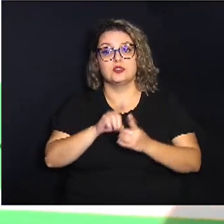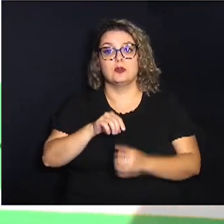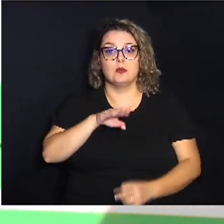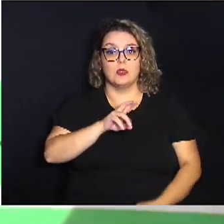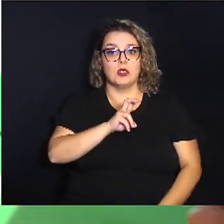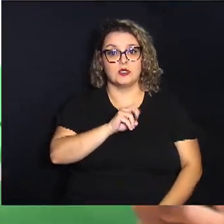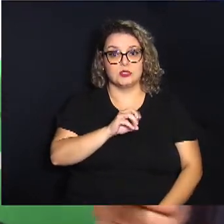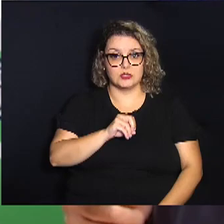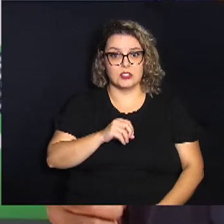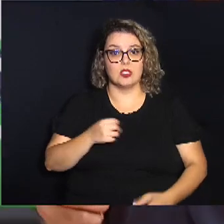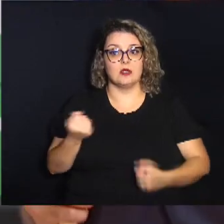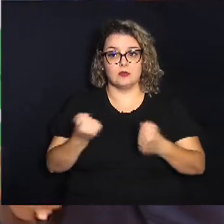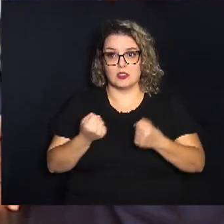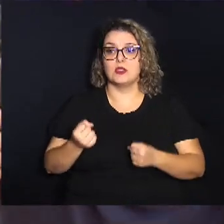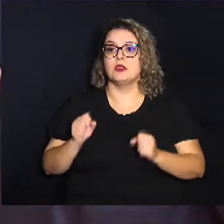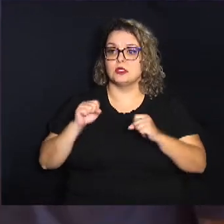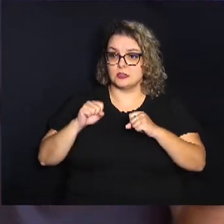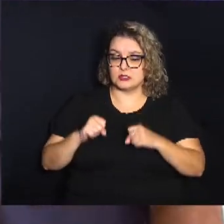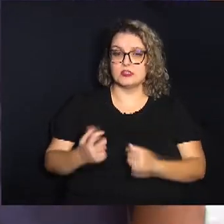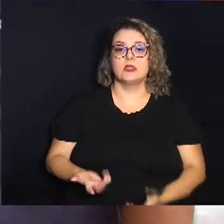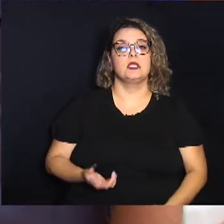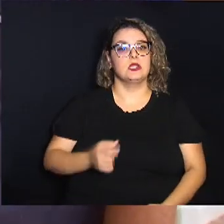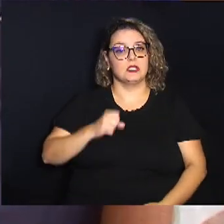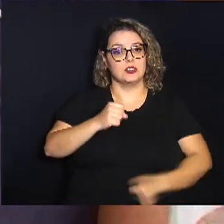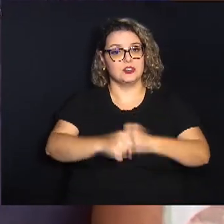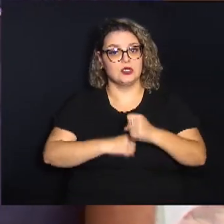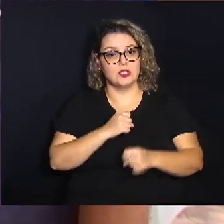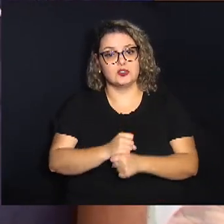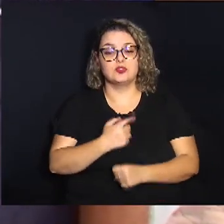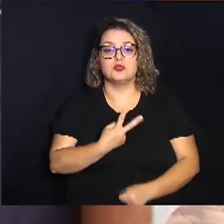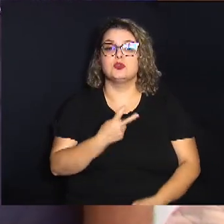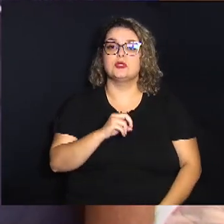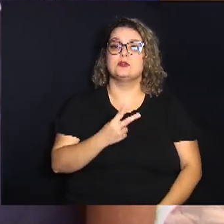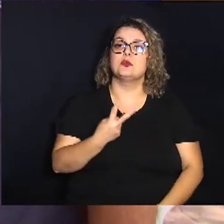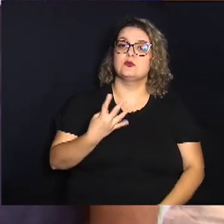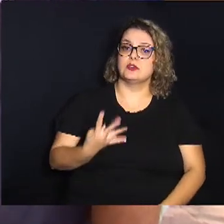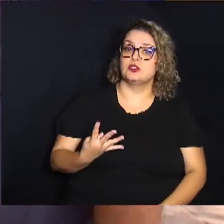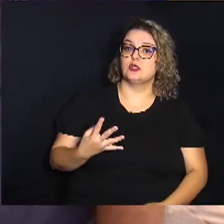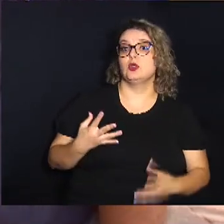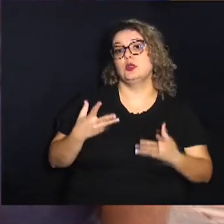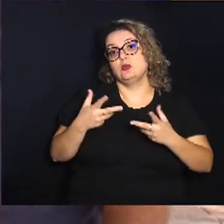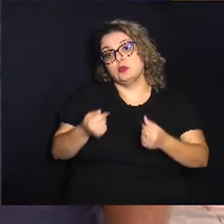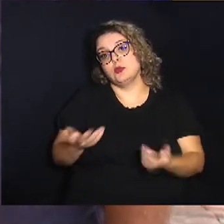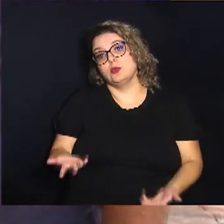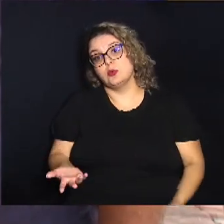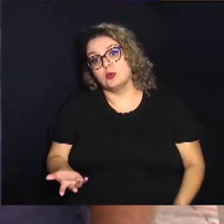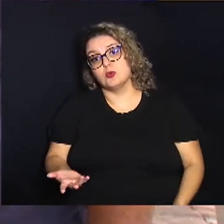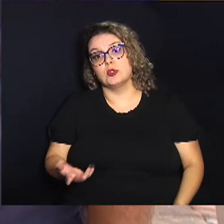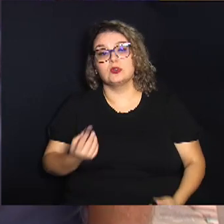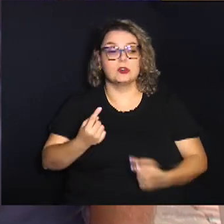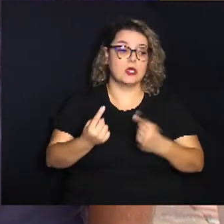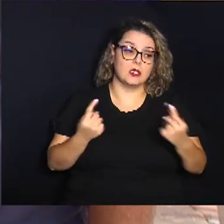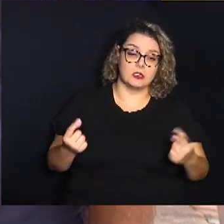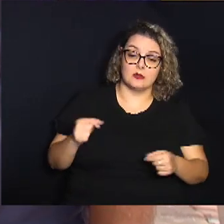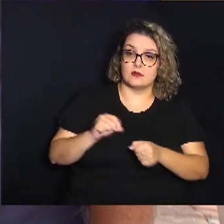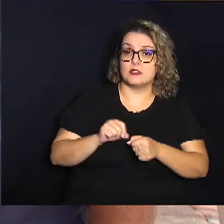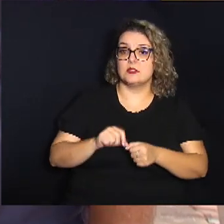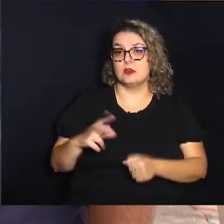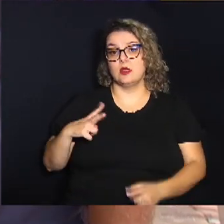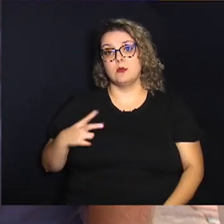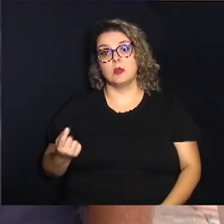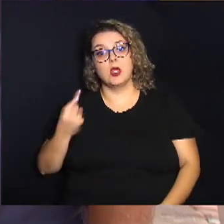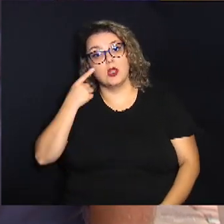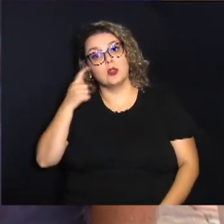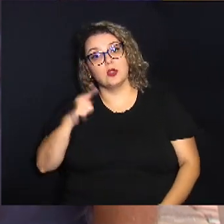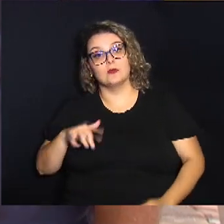500 veículos neste ano de 2024 aí é claro se todo mundo cada um fizer a sua parte evidentemente